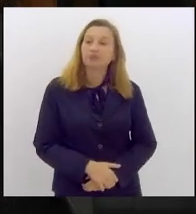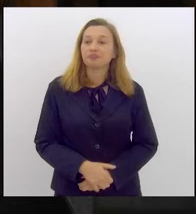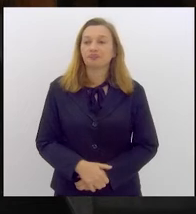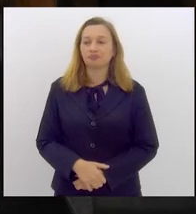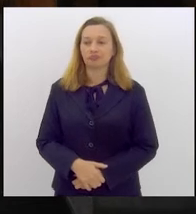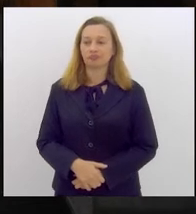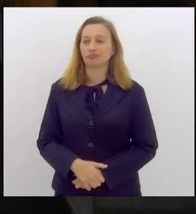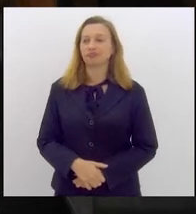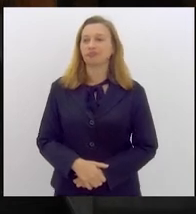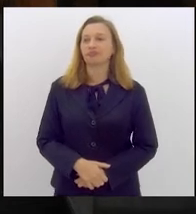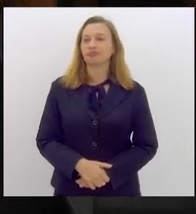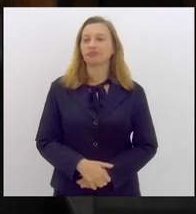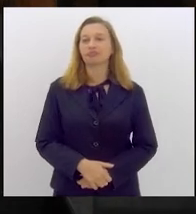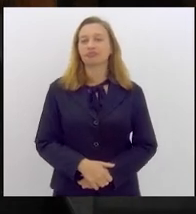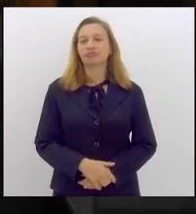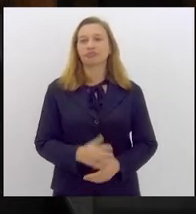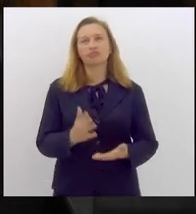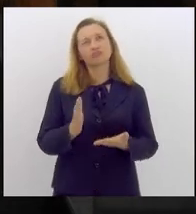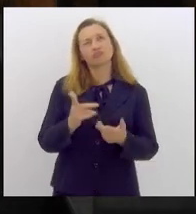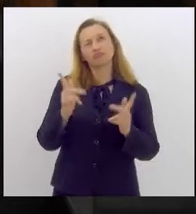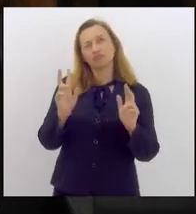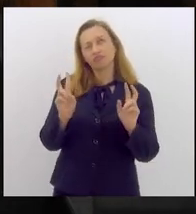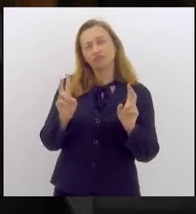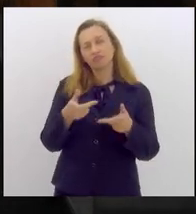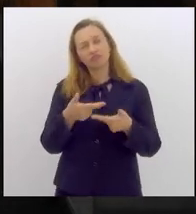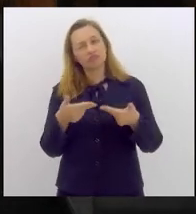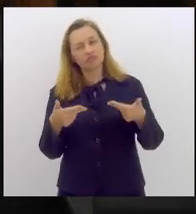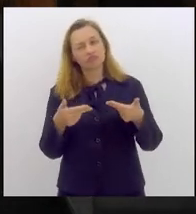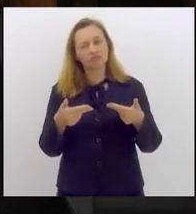e muitas contradições.